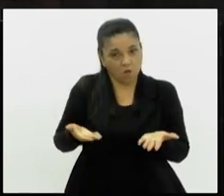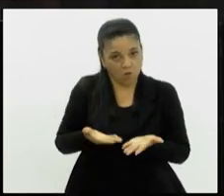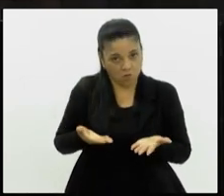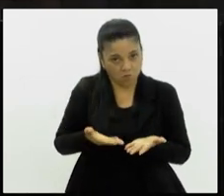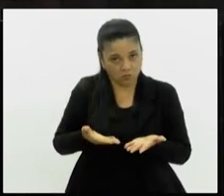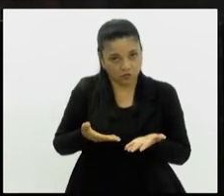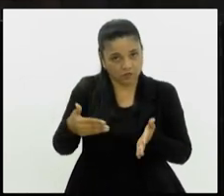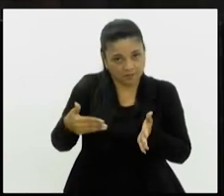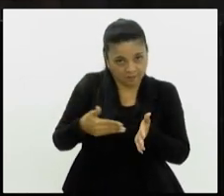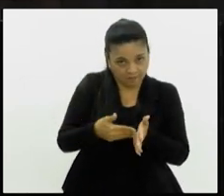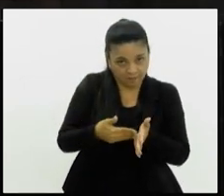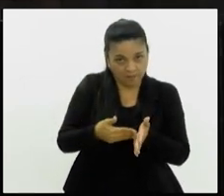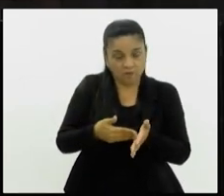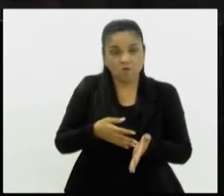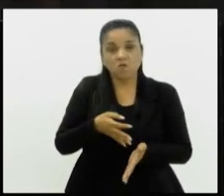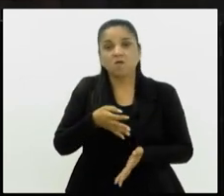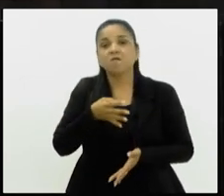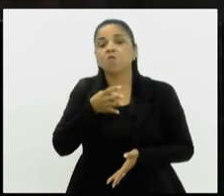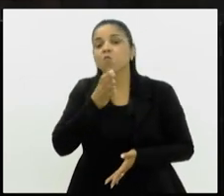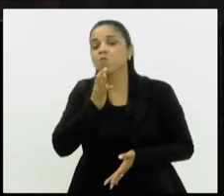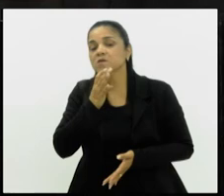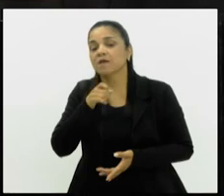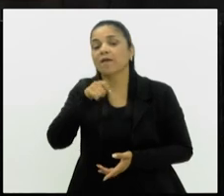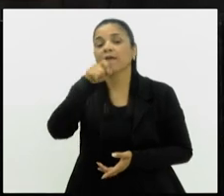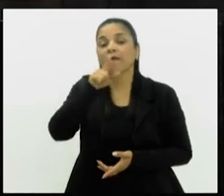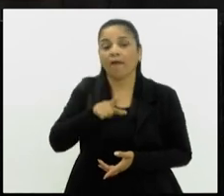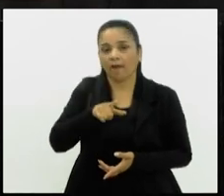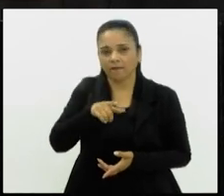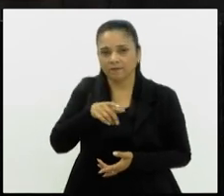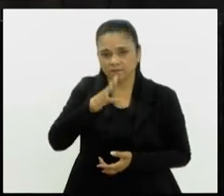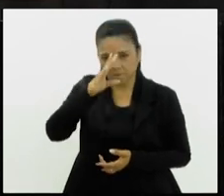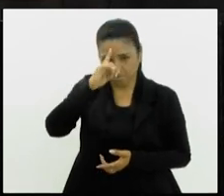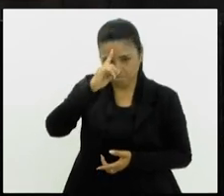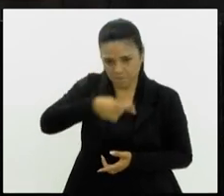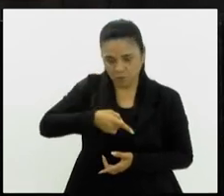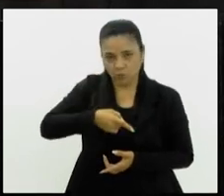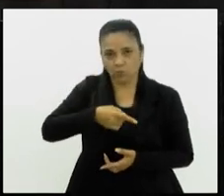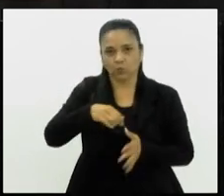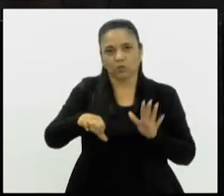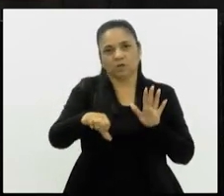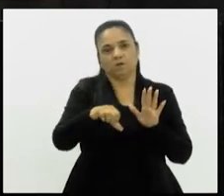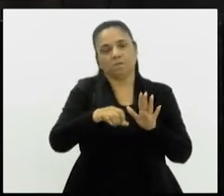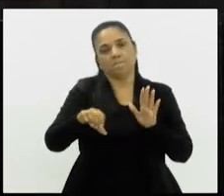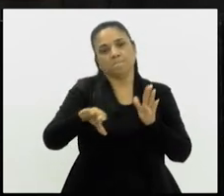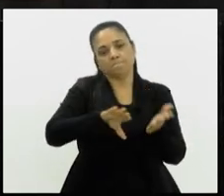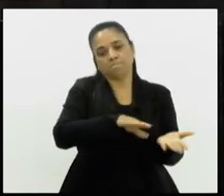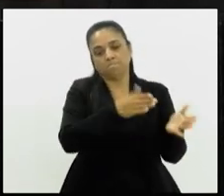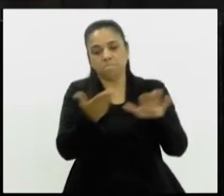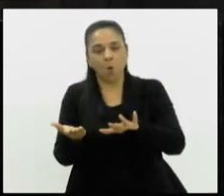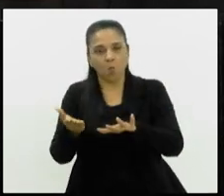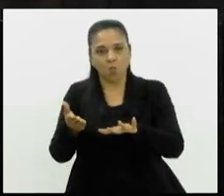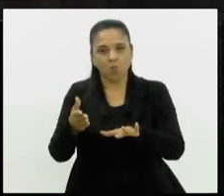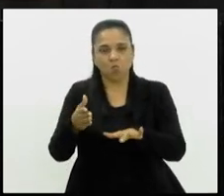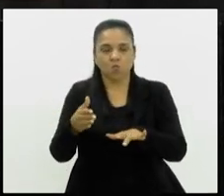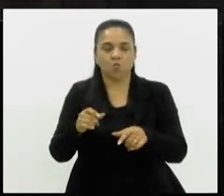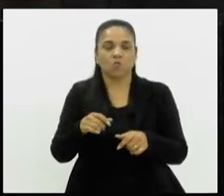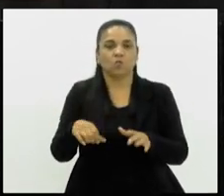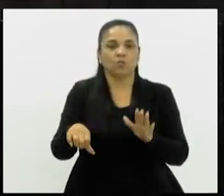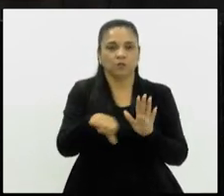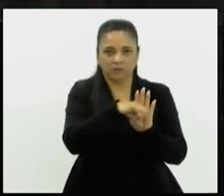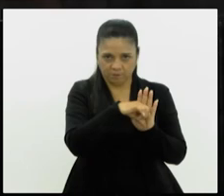quem foi os mandantes ou o mandante, não sei dizer, desse crime. Mas dizer que